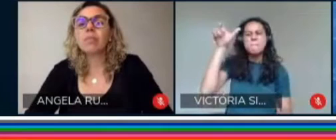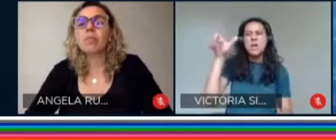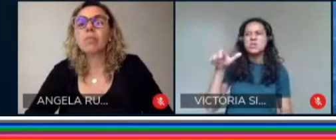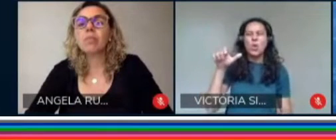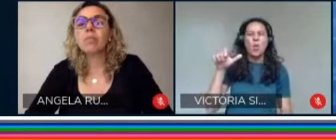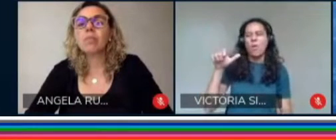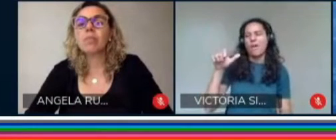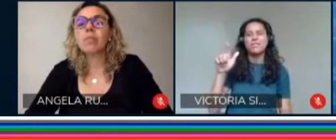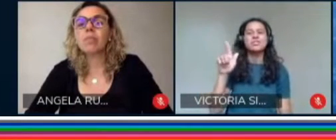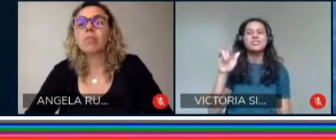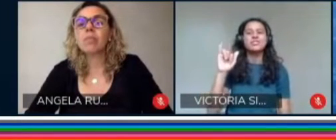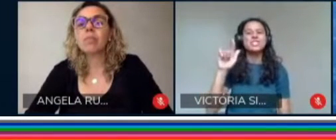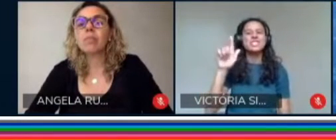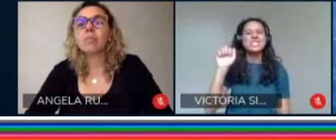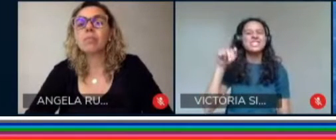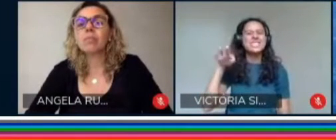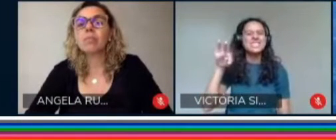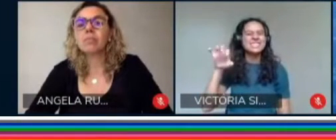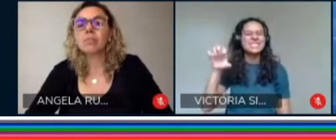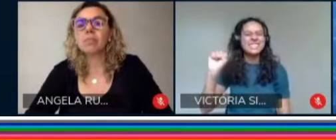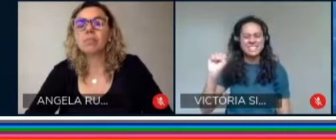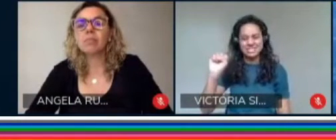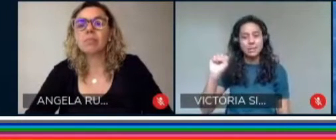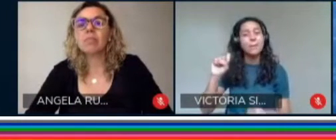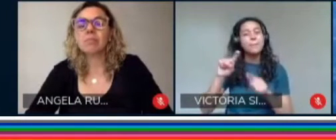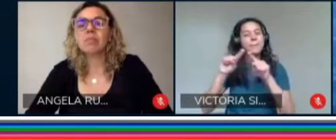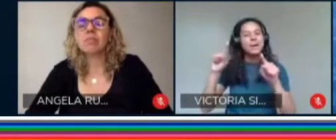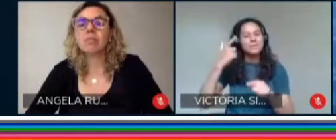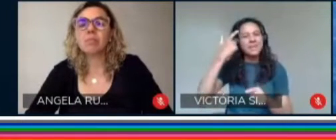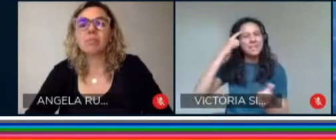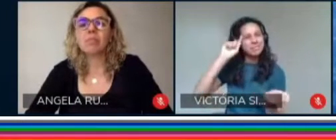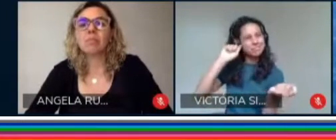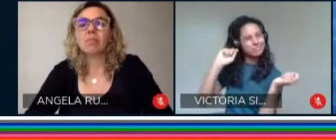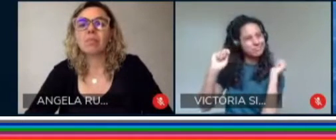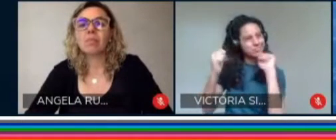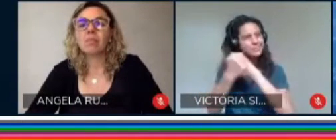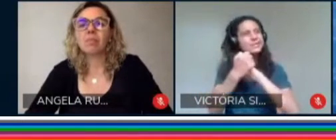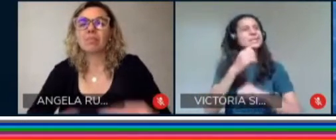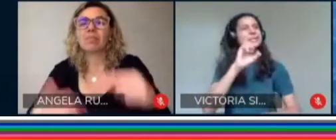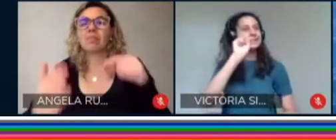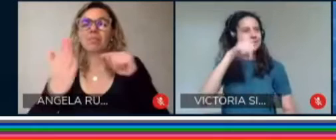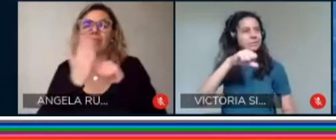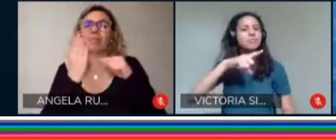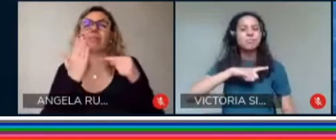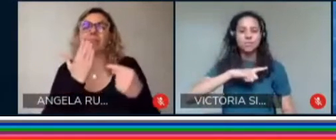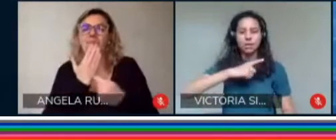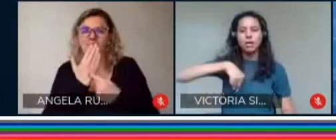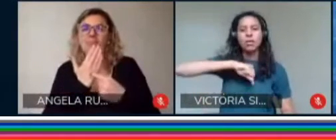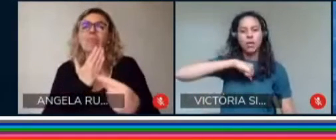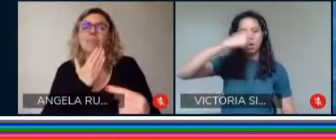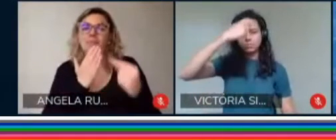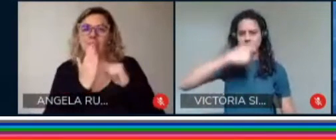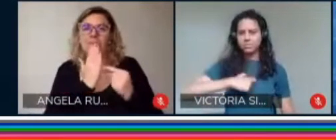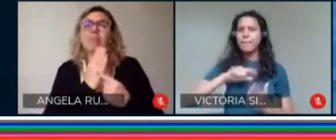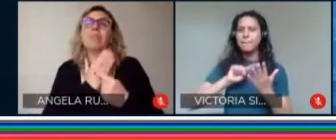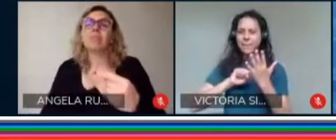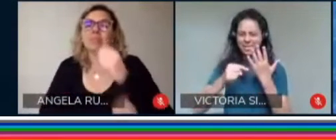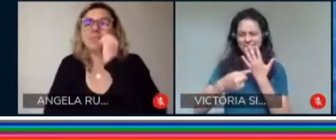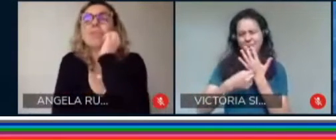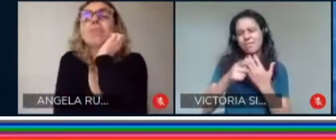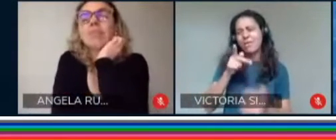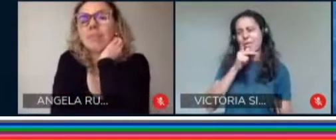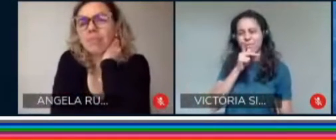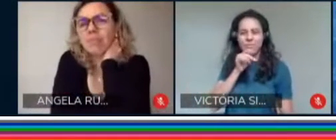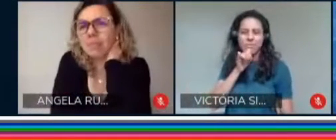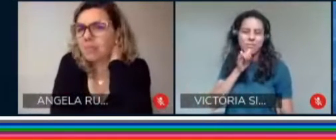começando nas nossas áreas de pesquisa, mas sempre quando a gente vai fazer um trabalho acadêmico, a gente se baseia em outras coisas, né? É